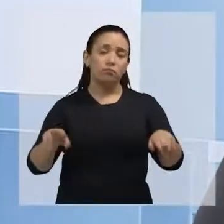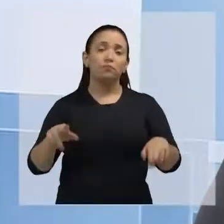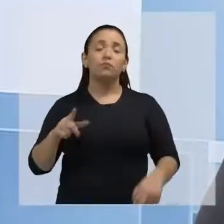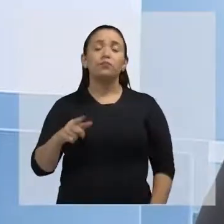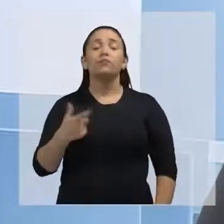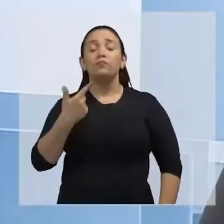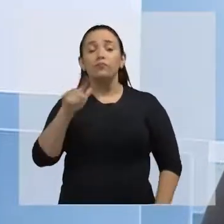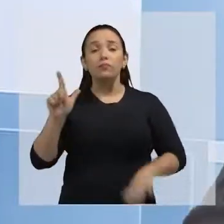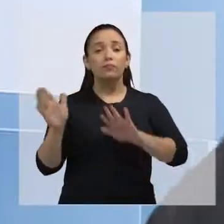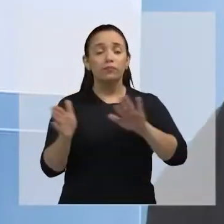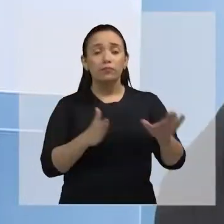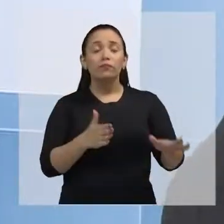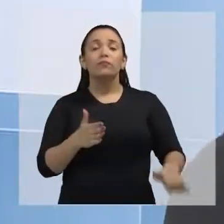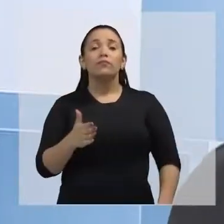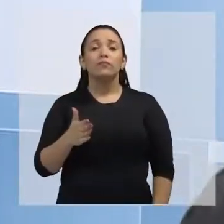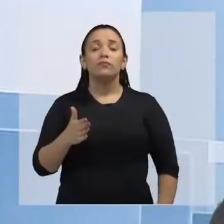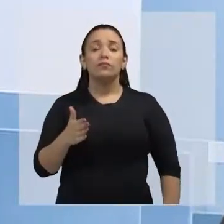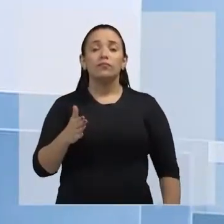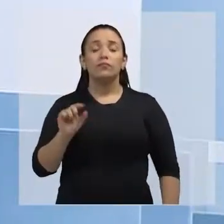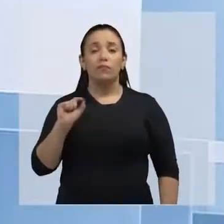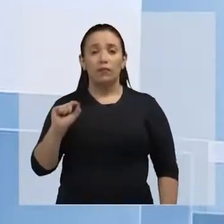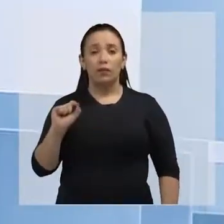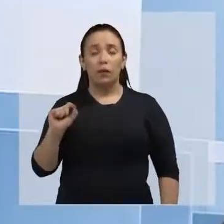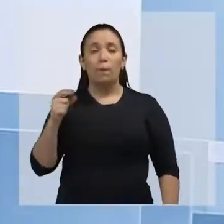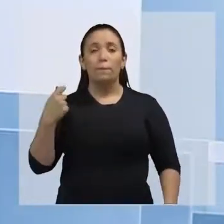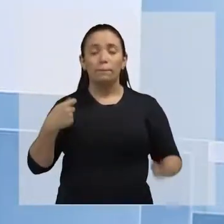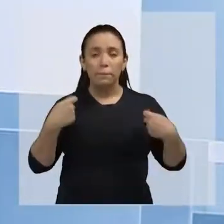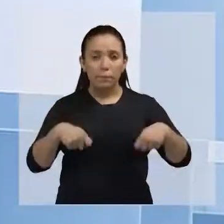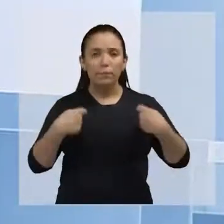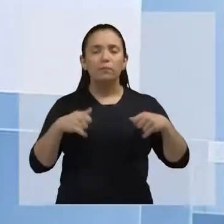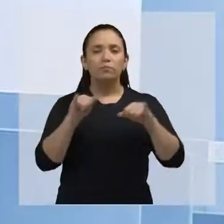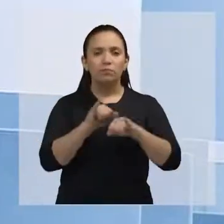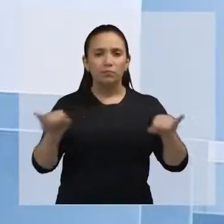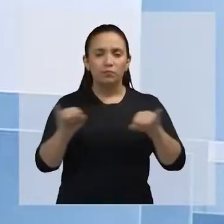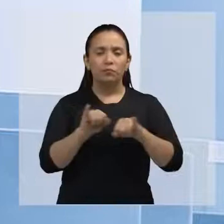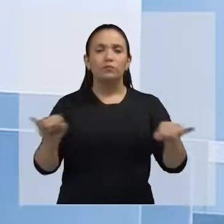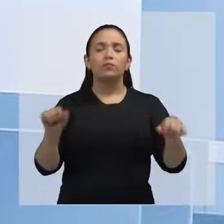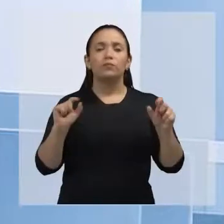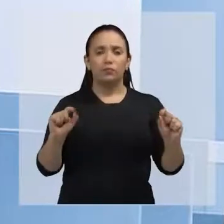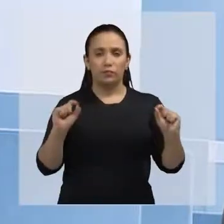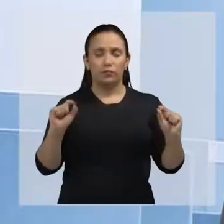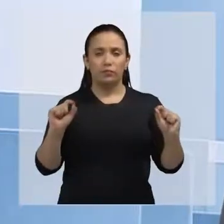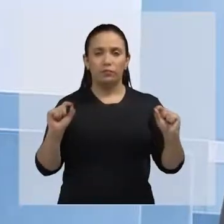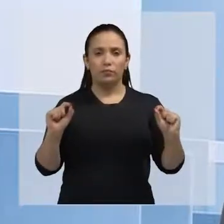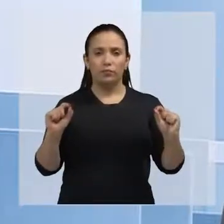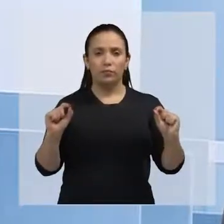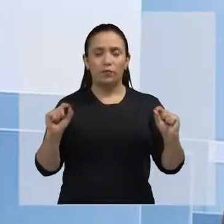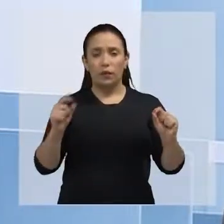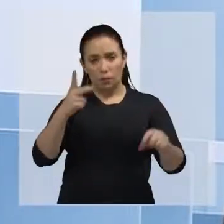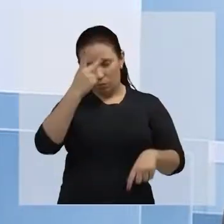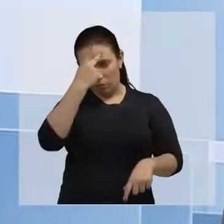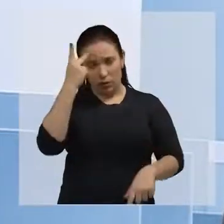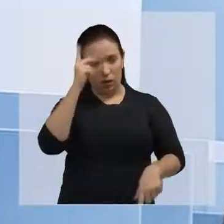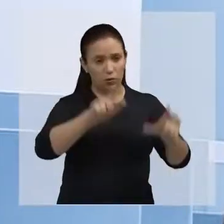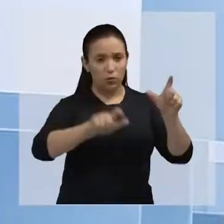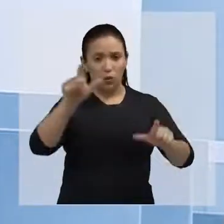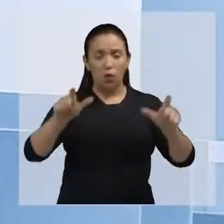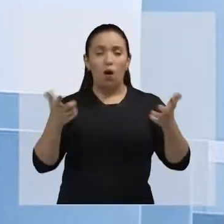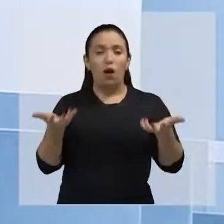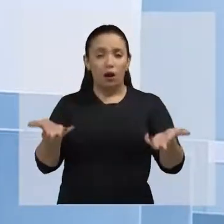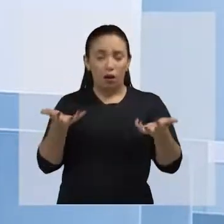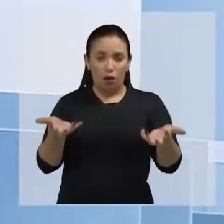gente falar aqui, né? O que é preciso ser dito com muita veemência é que as pessoas